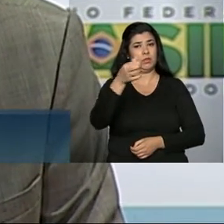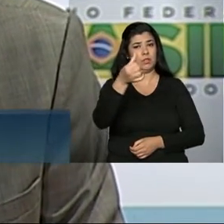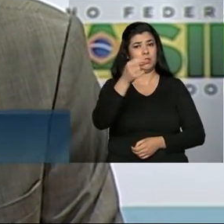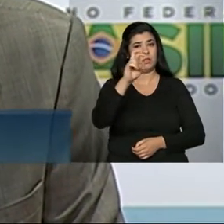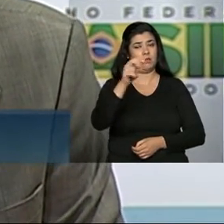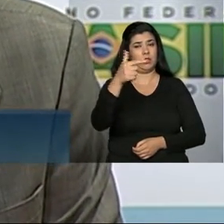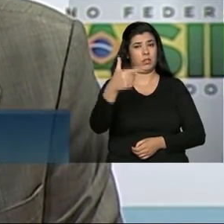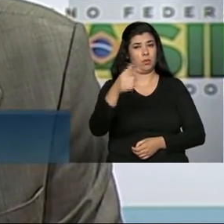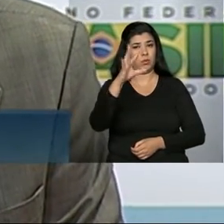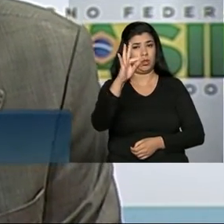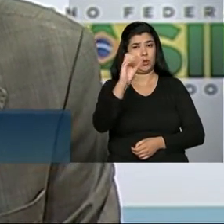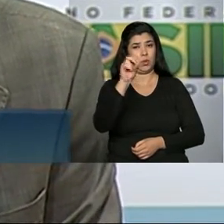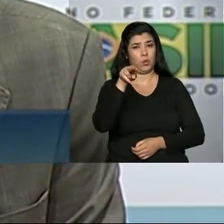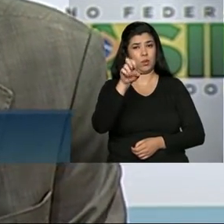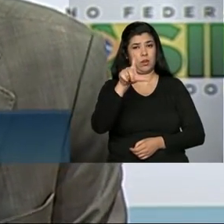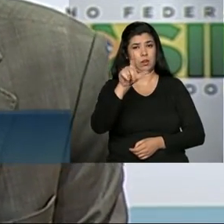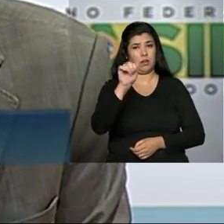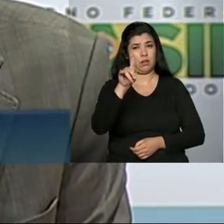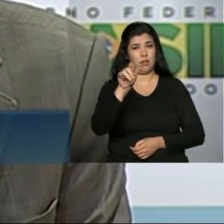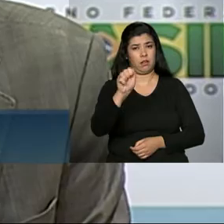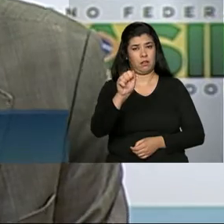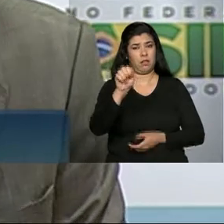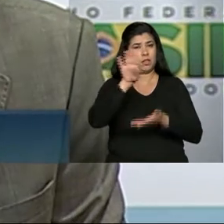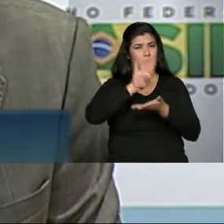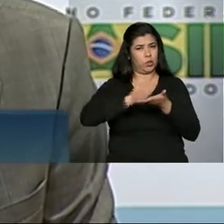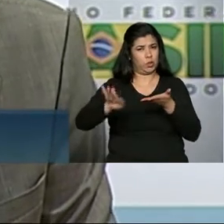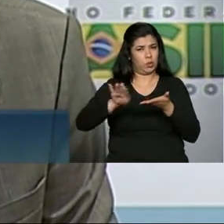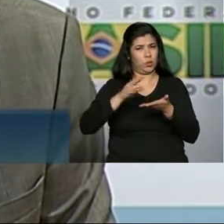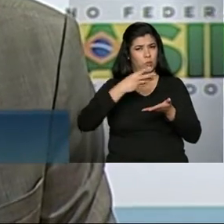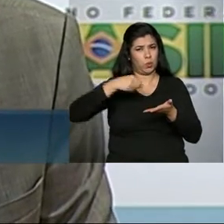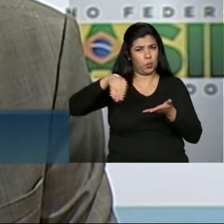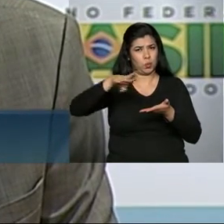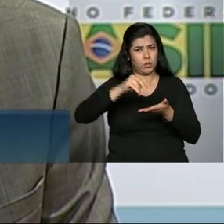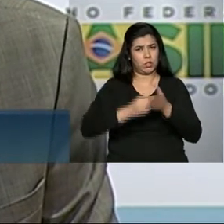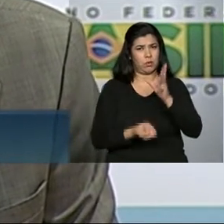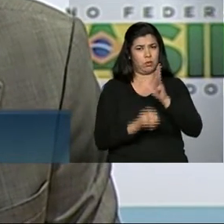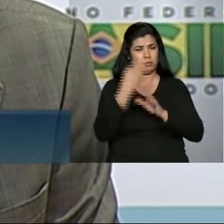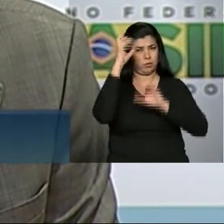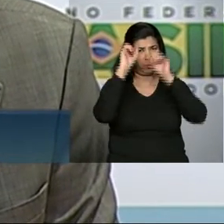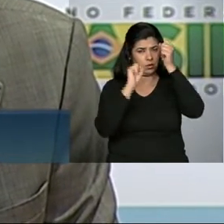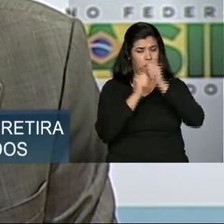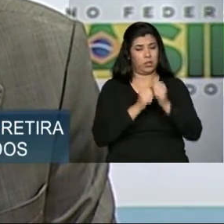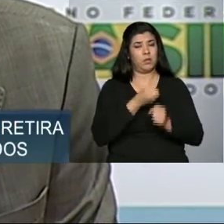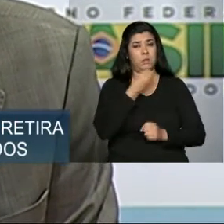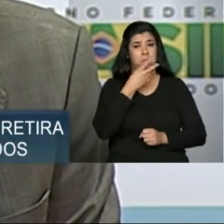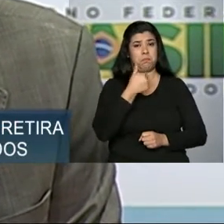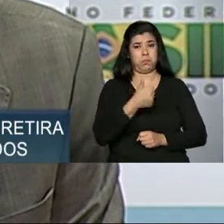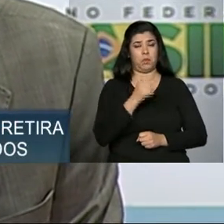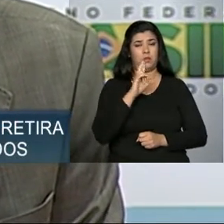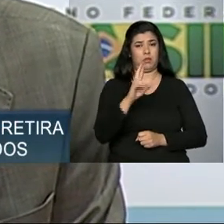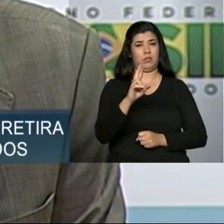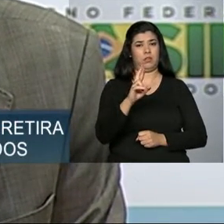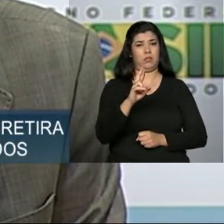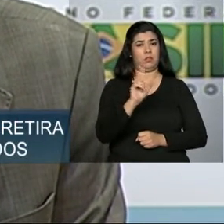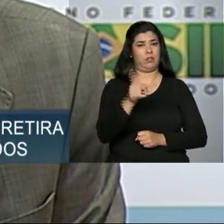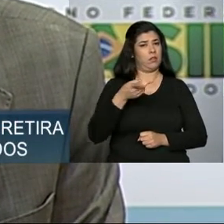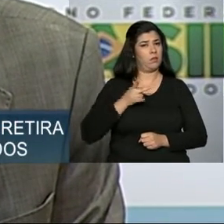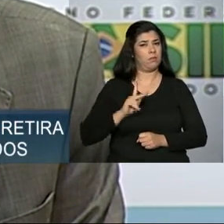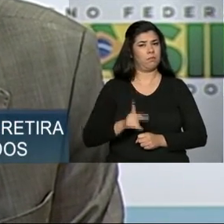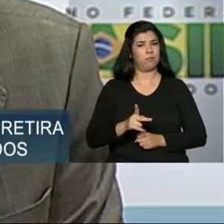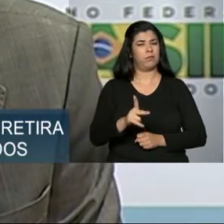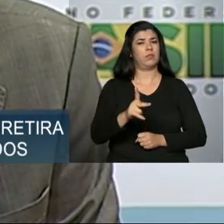7.652 toneladas já retiradas de sal é um volume vigoroso, mas ele não prescinde